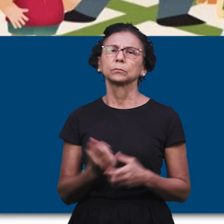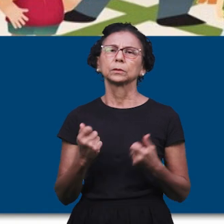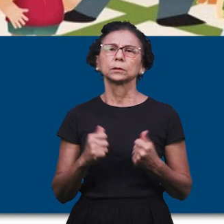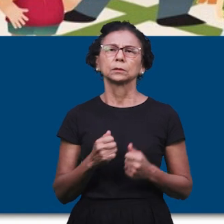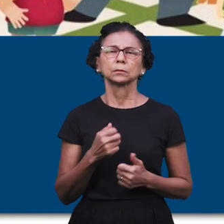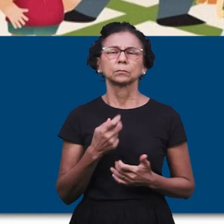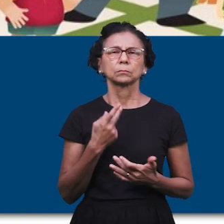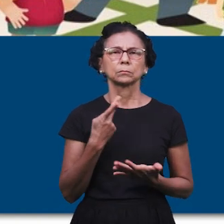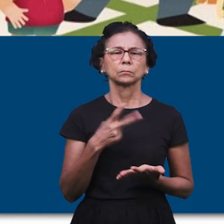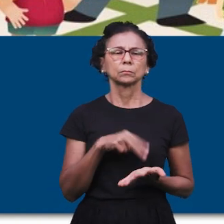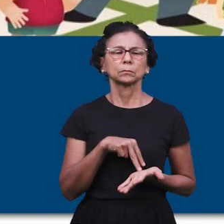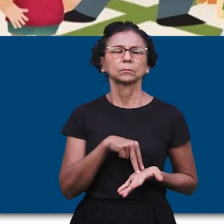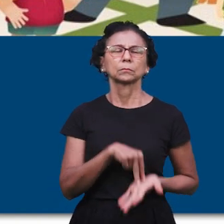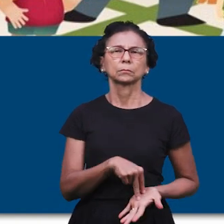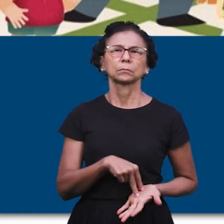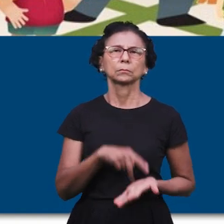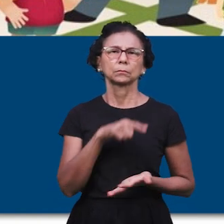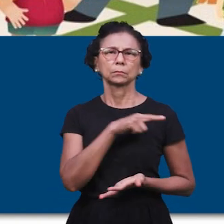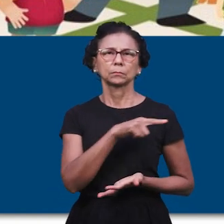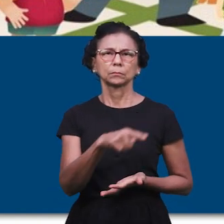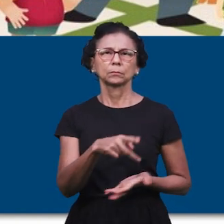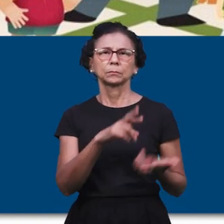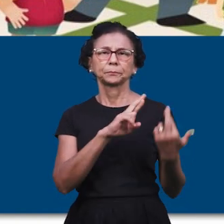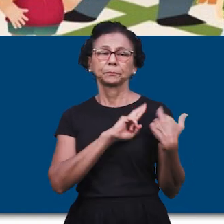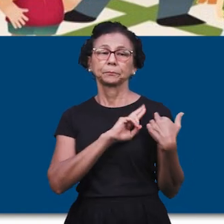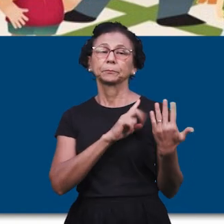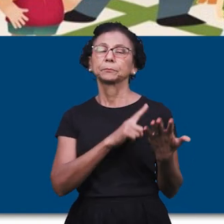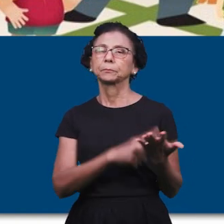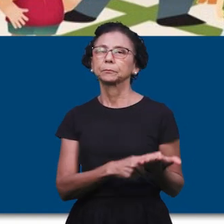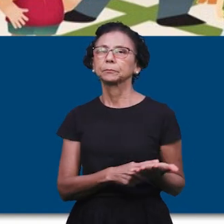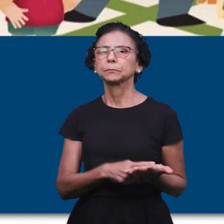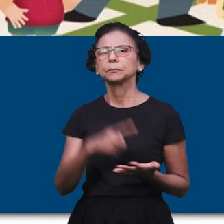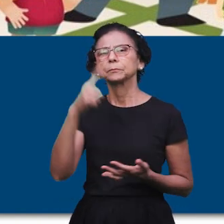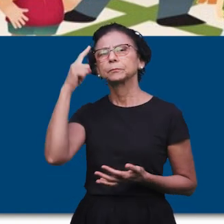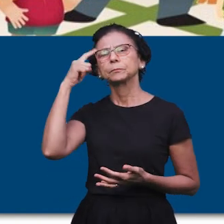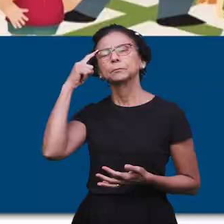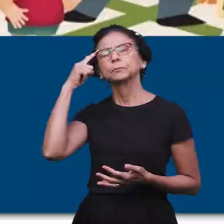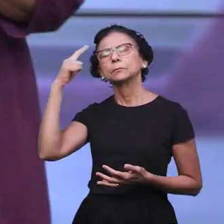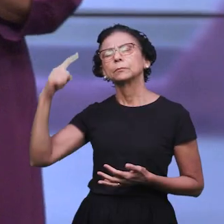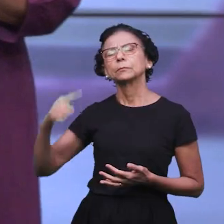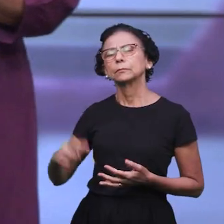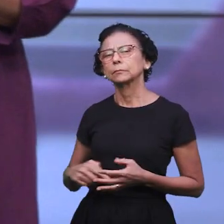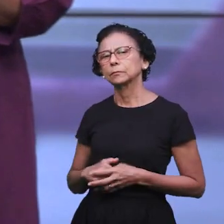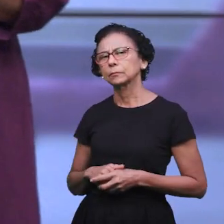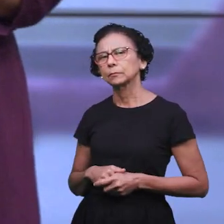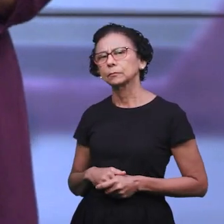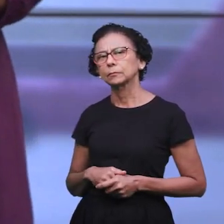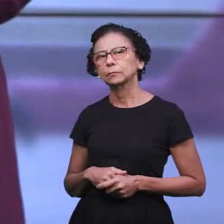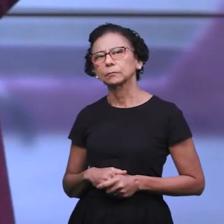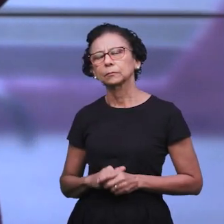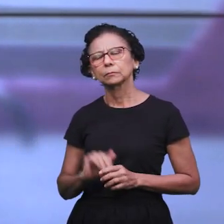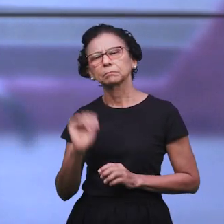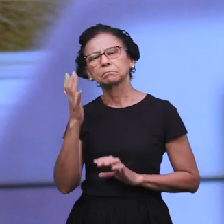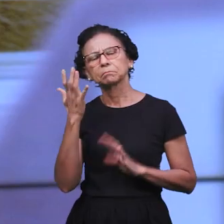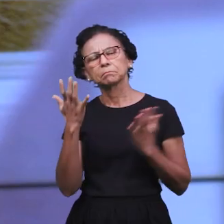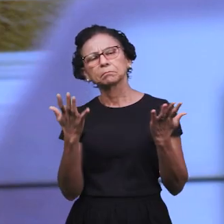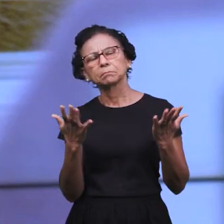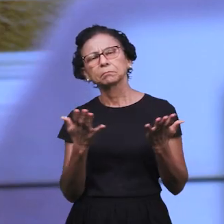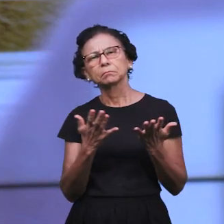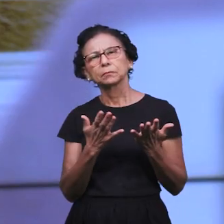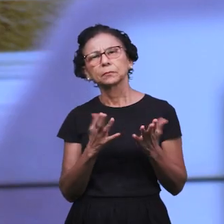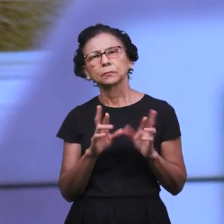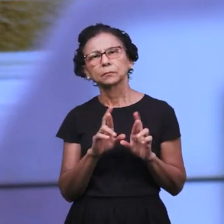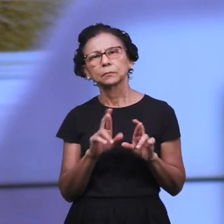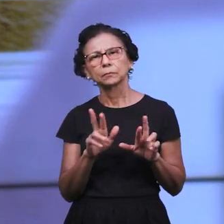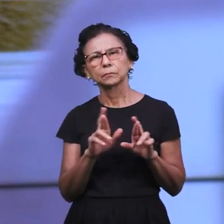que tenham responsabilidade e compromisso. Vamos pensar juntos em algumas situações diferentes com